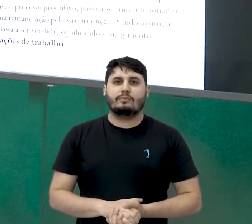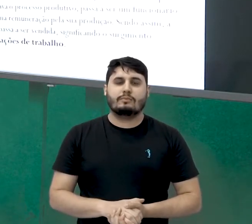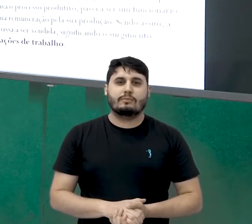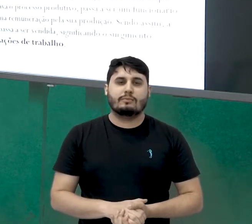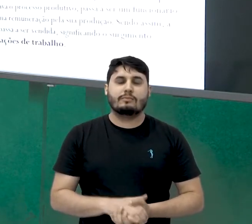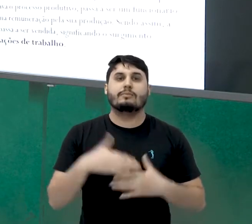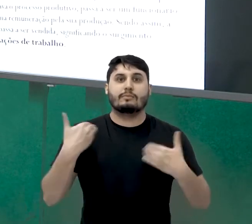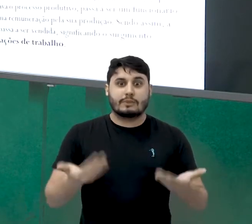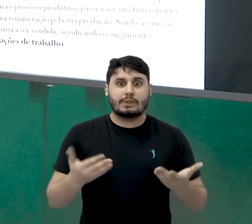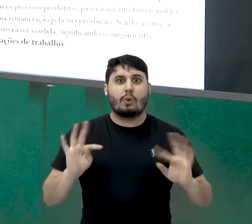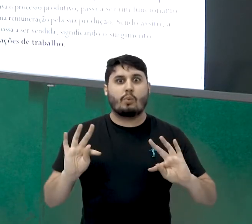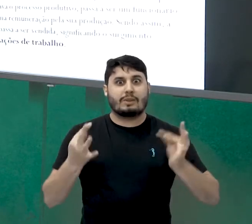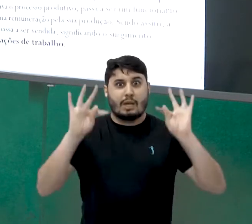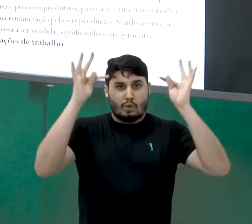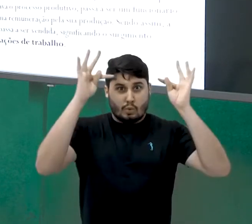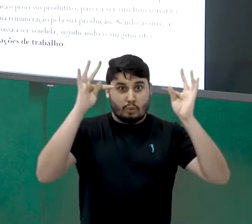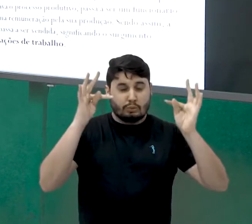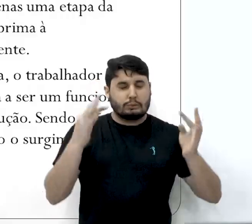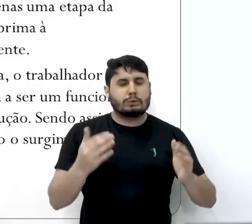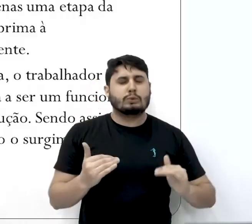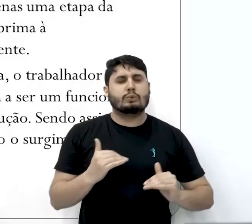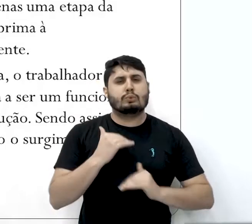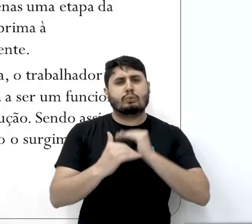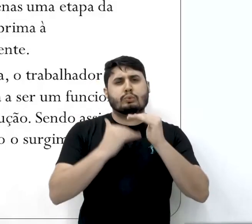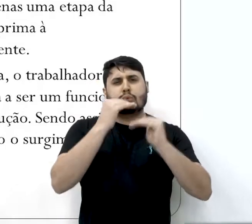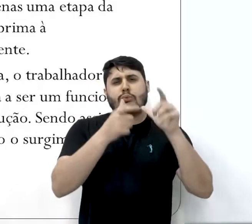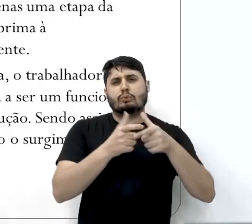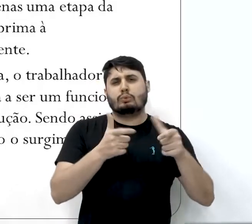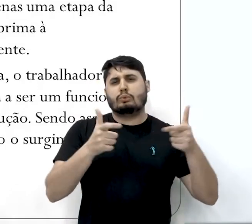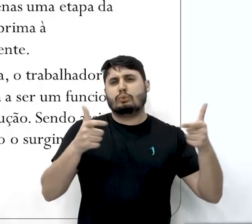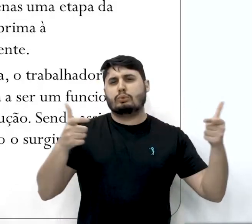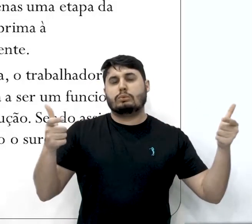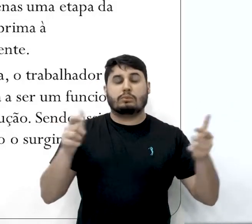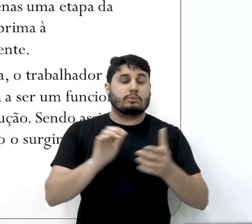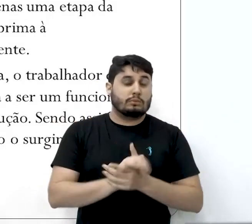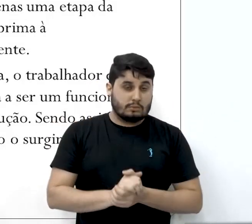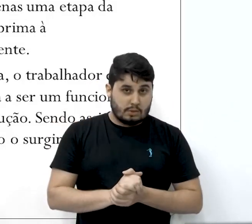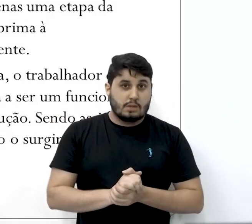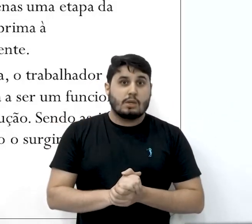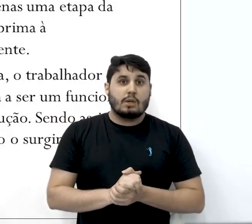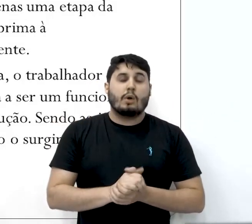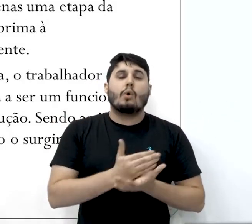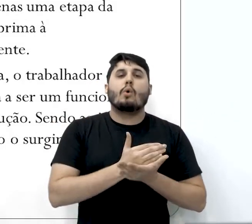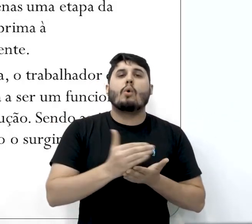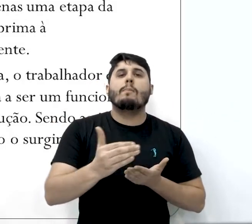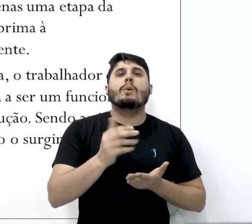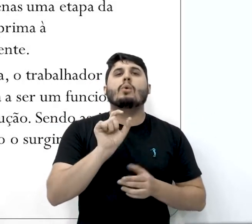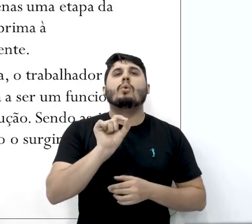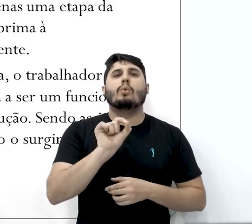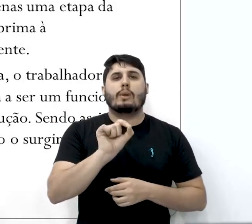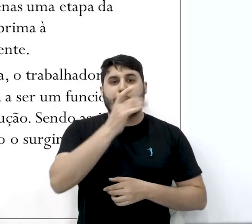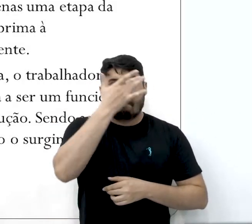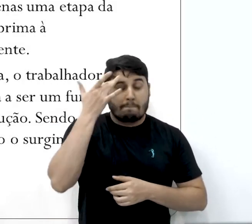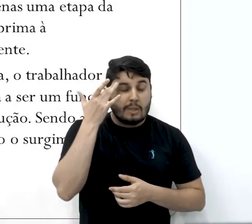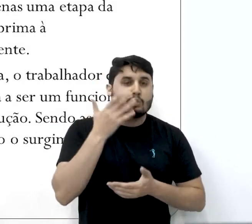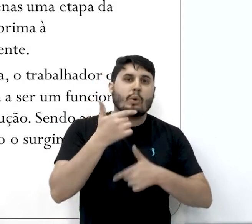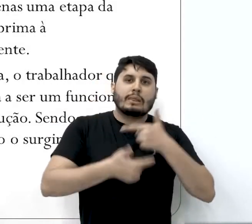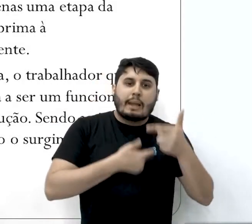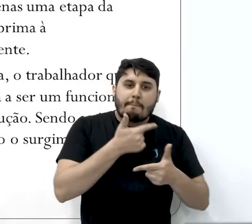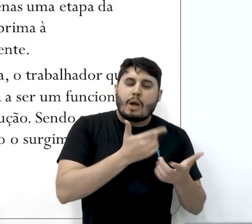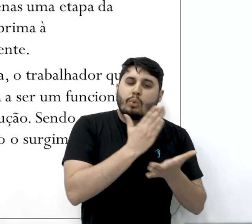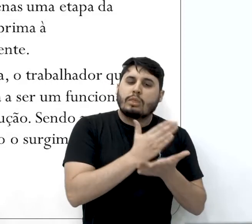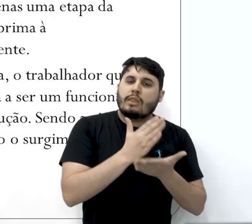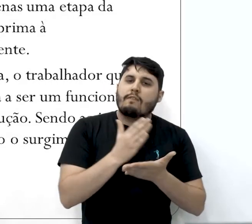Com o avanço tecnológico, nós tivemos uma forte divisão do trabalho. Mas era um trabalho